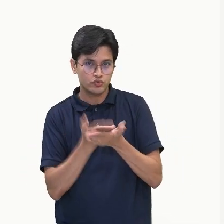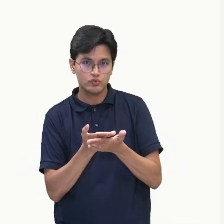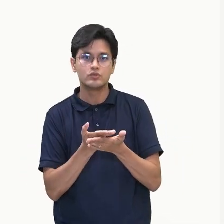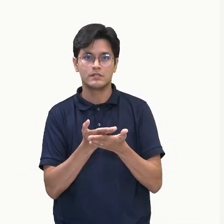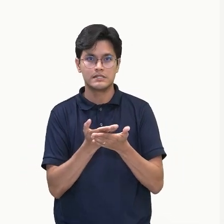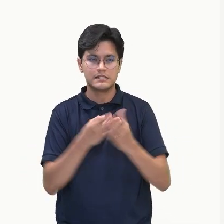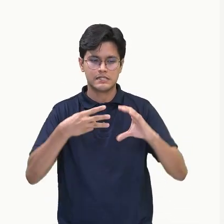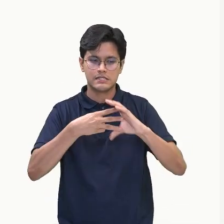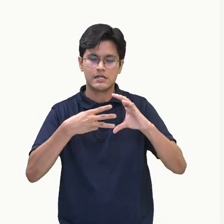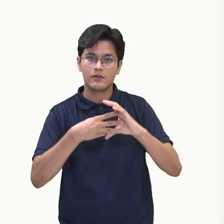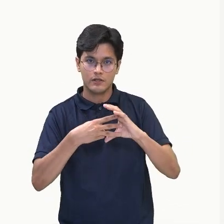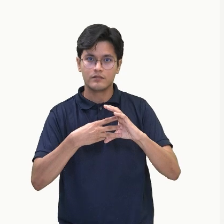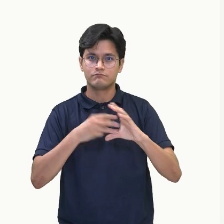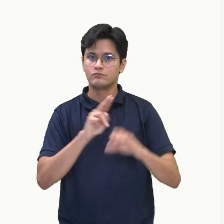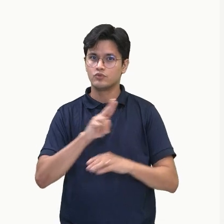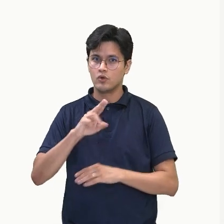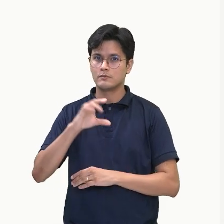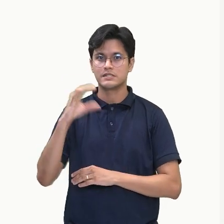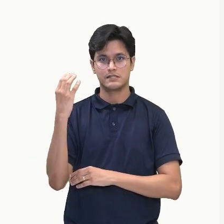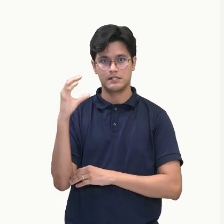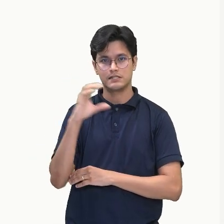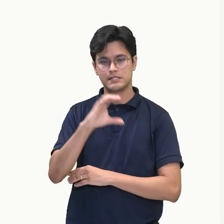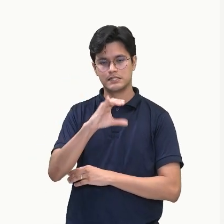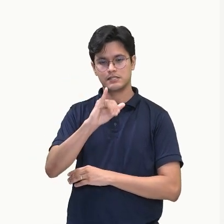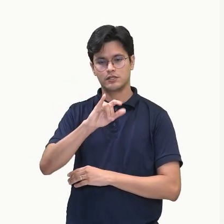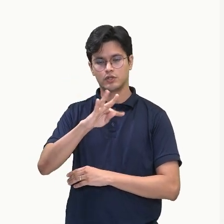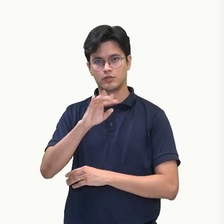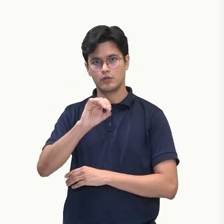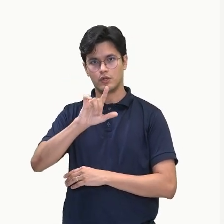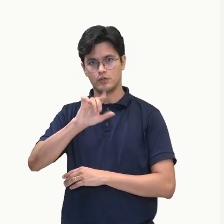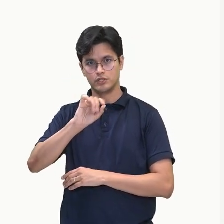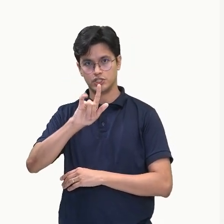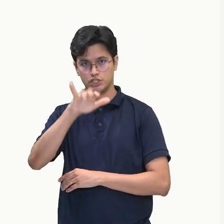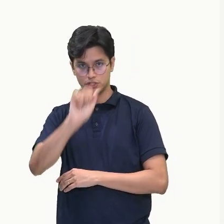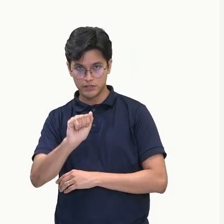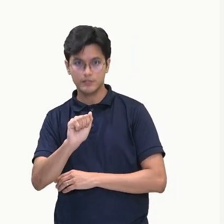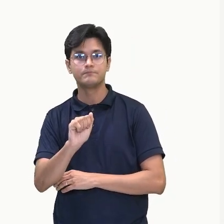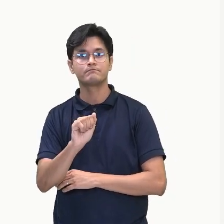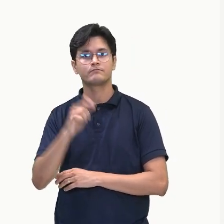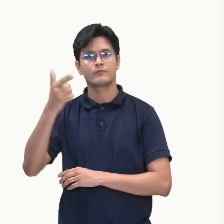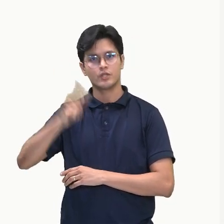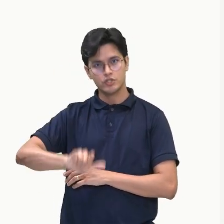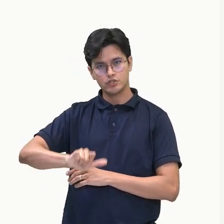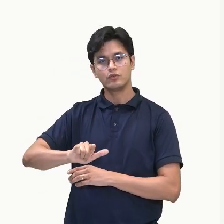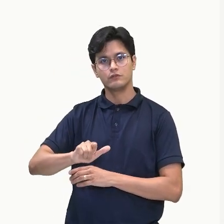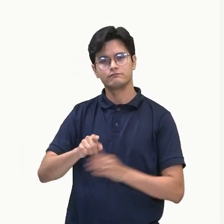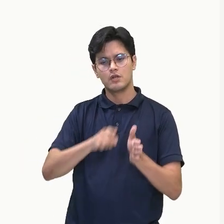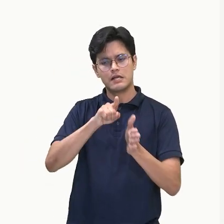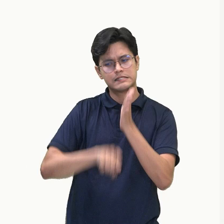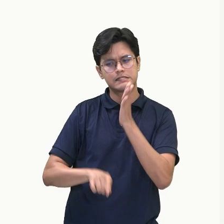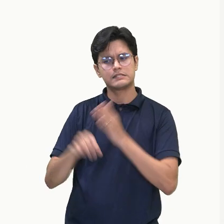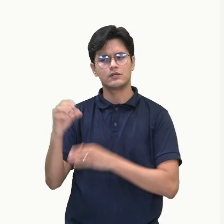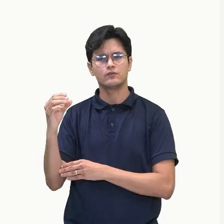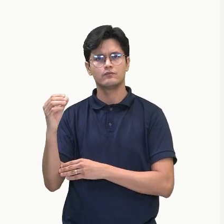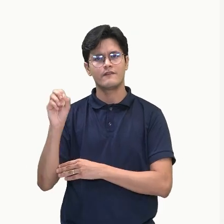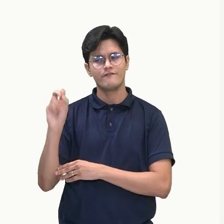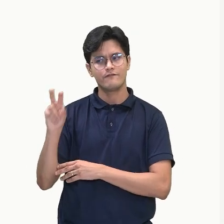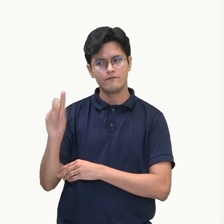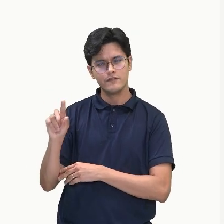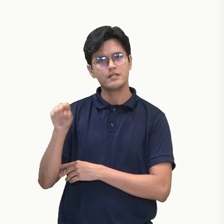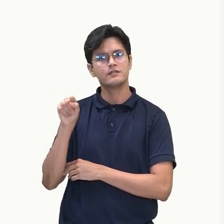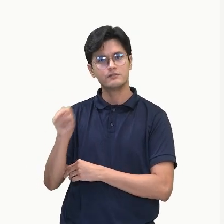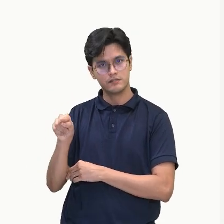citologia. E voltando aqui rapidinho aí com a exceção do vírus, no que diz respeito à